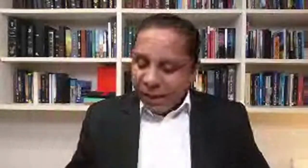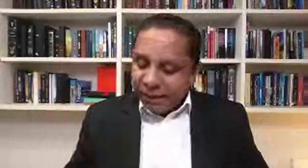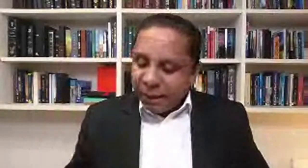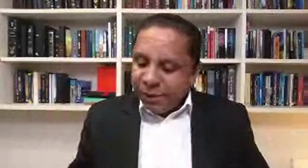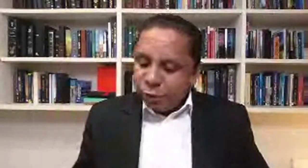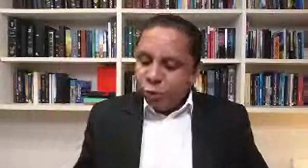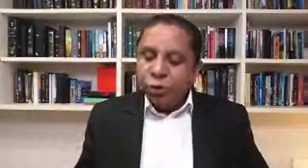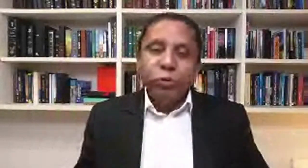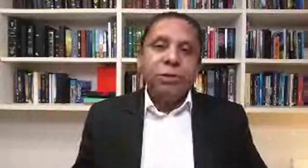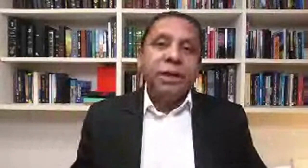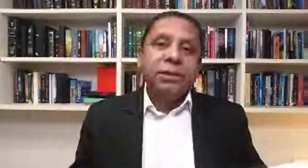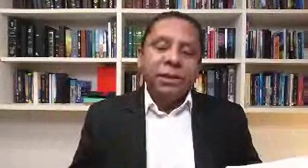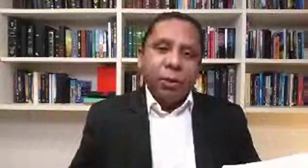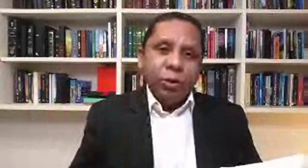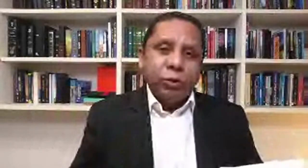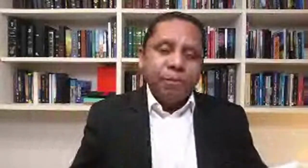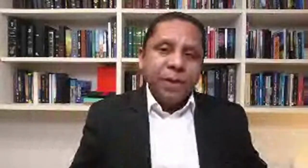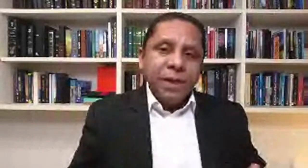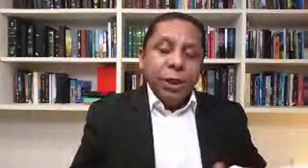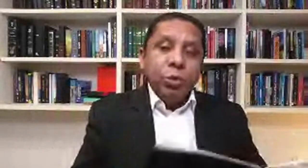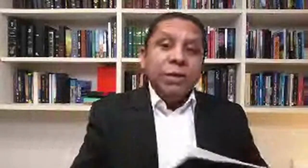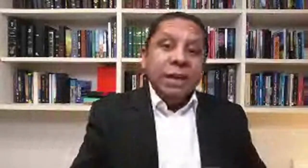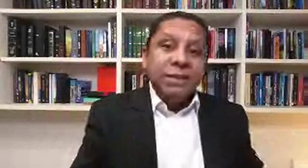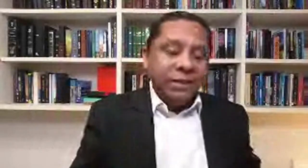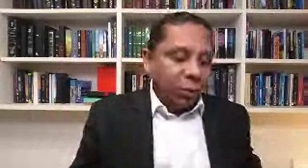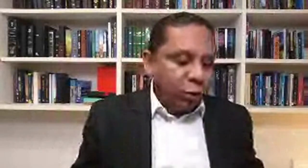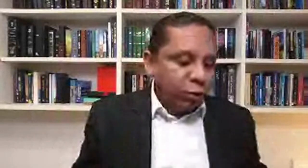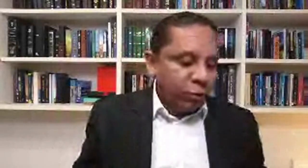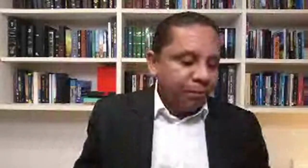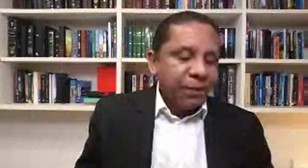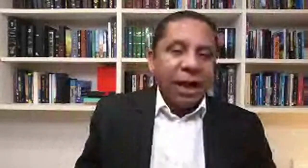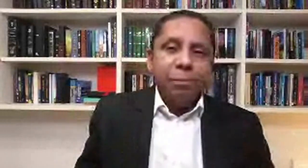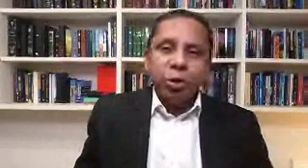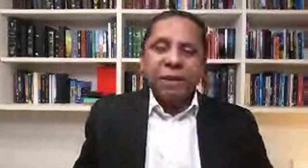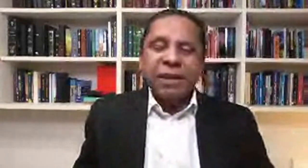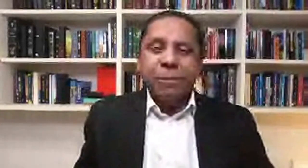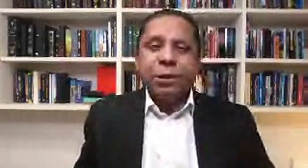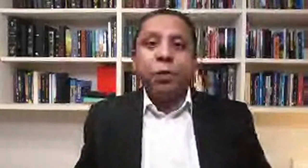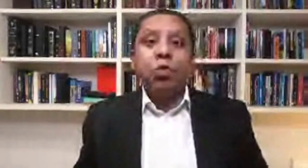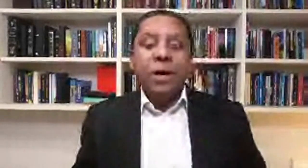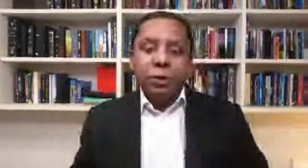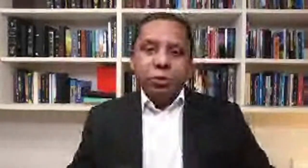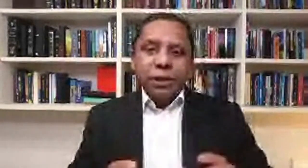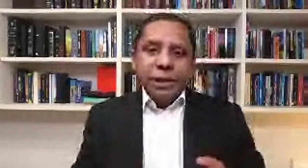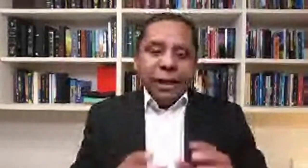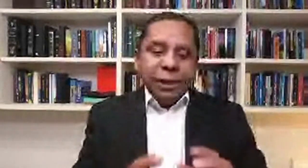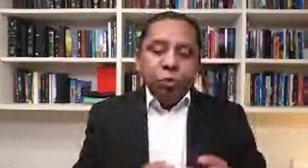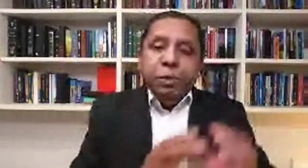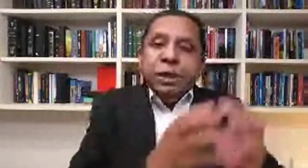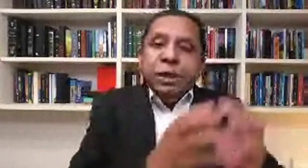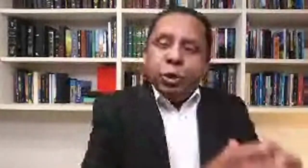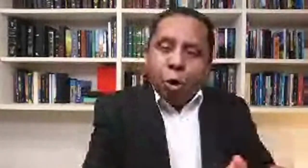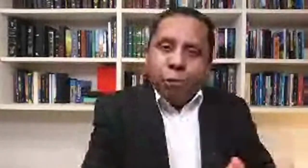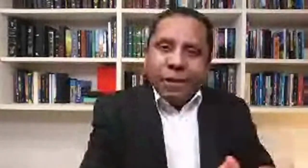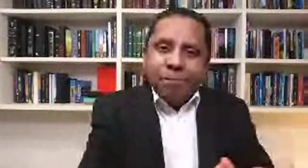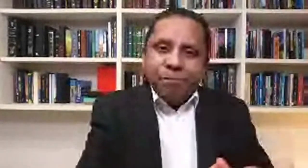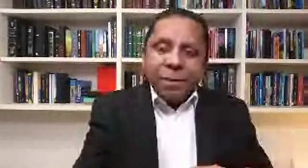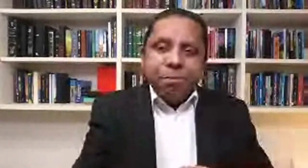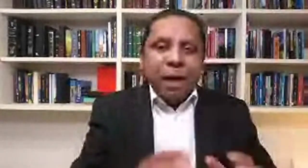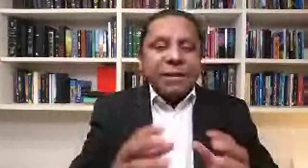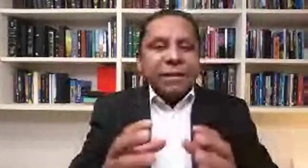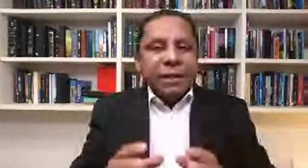né? E aí termina tudo isso no ano 538. E no ano 538, aproximadamente, foi o ano em que o bispo de